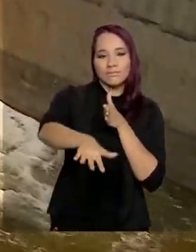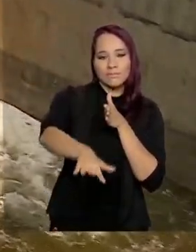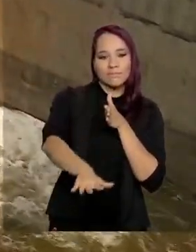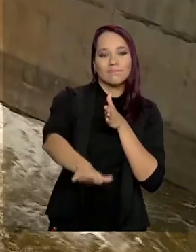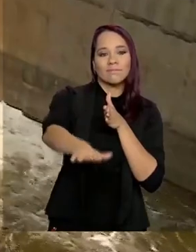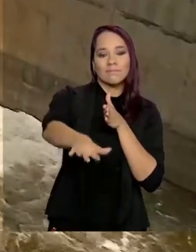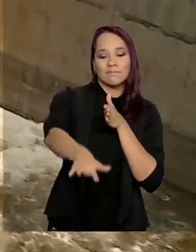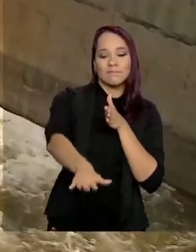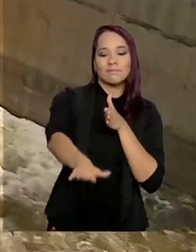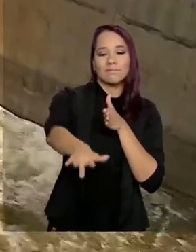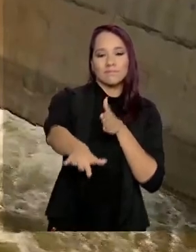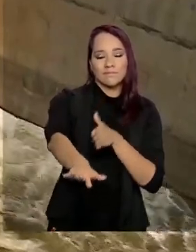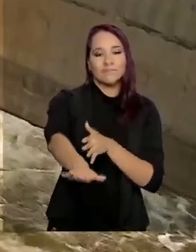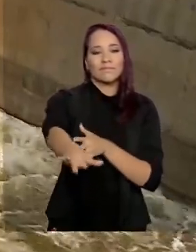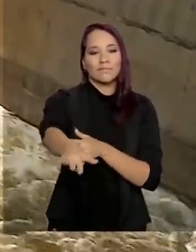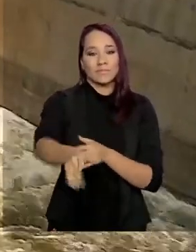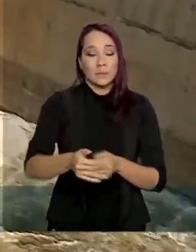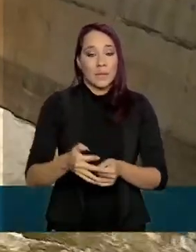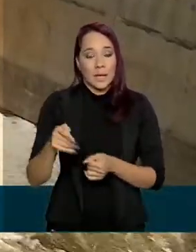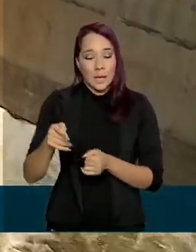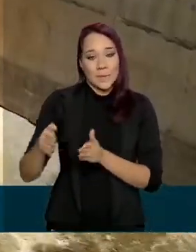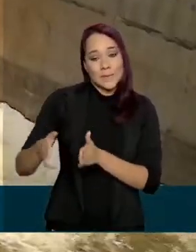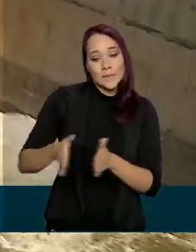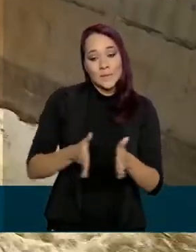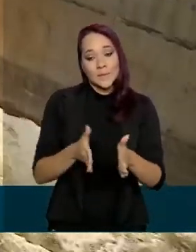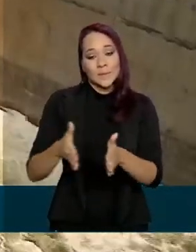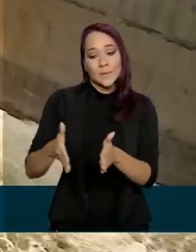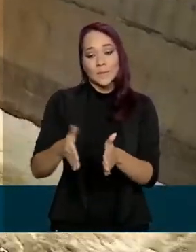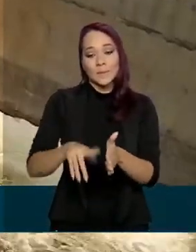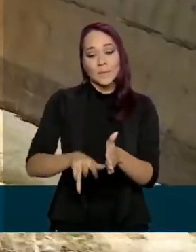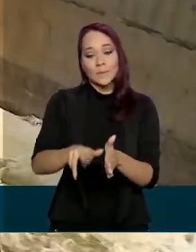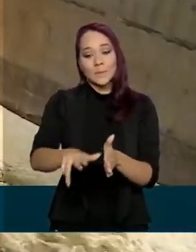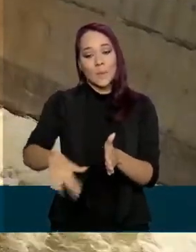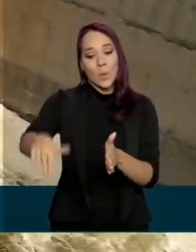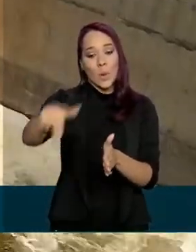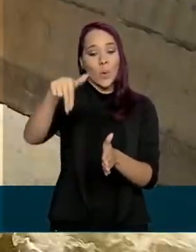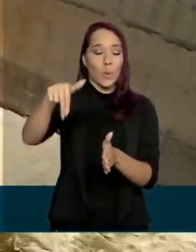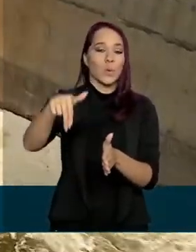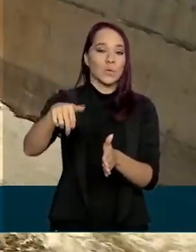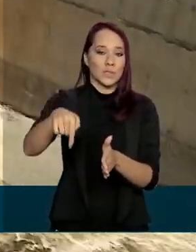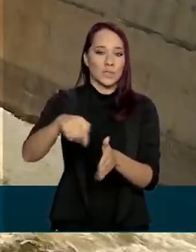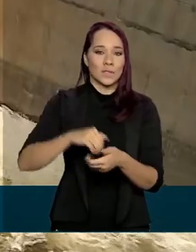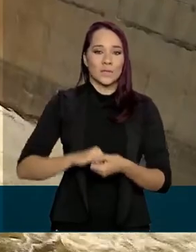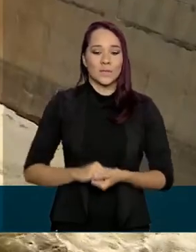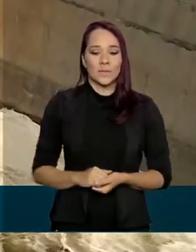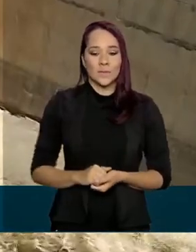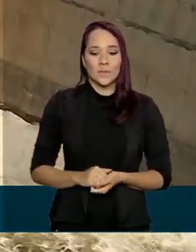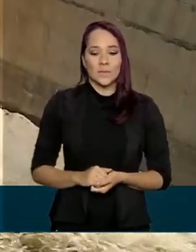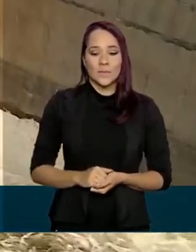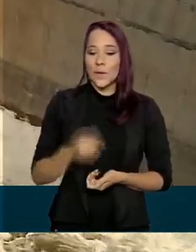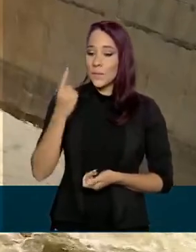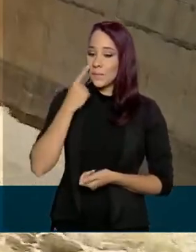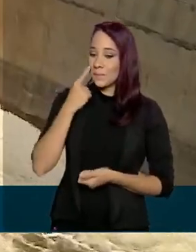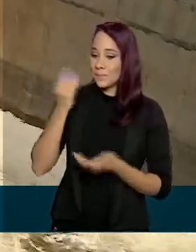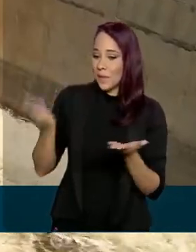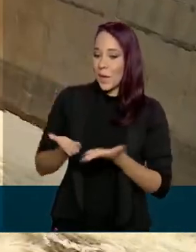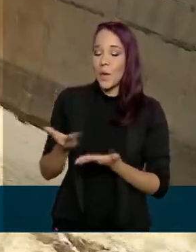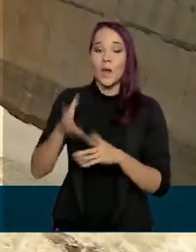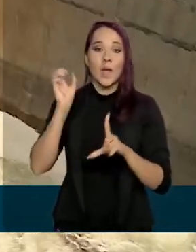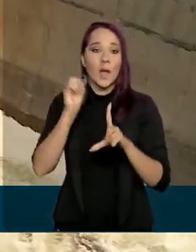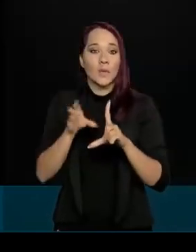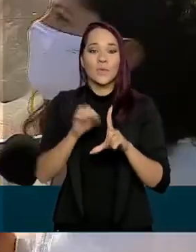a jorrar por esse eixo norte essa água vamos chamar agora